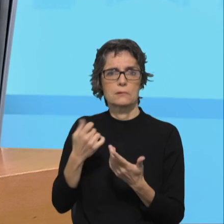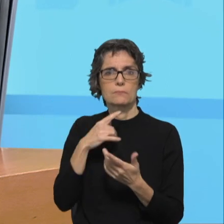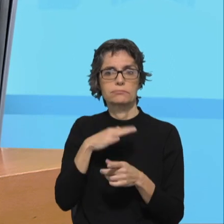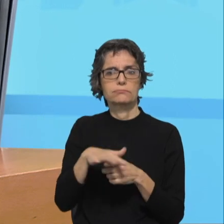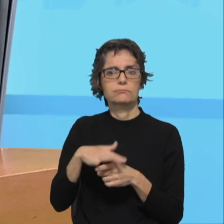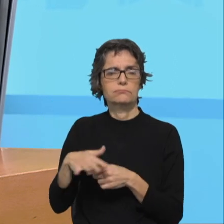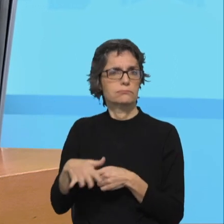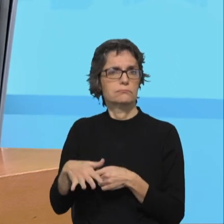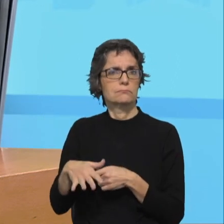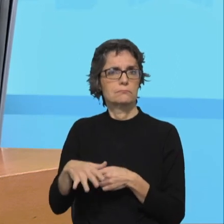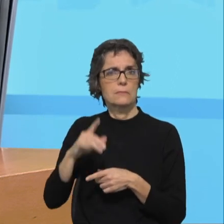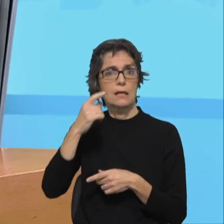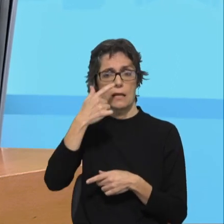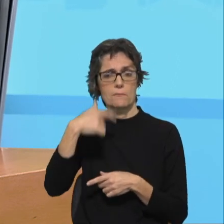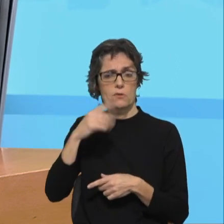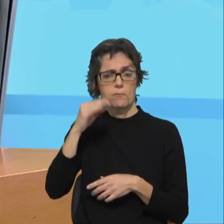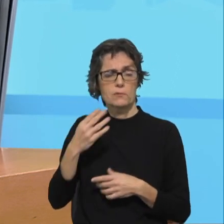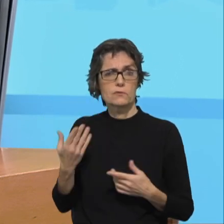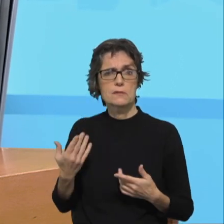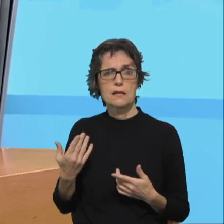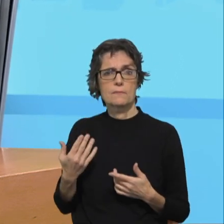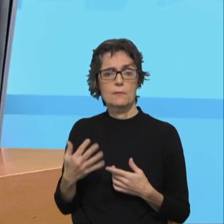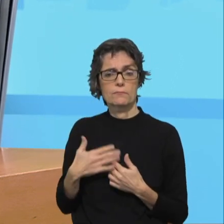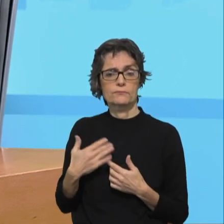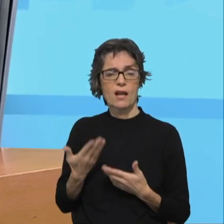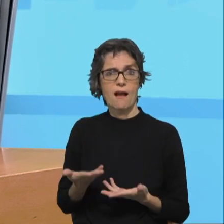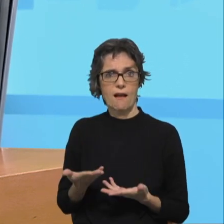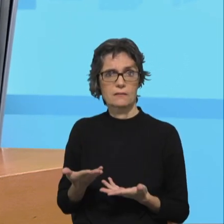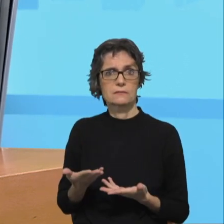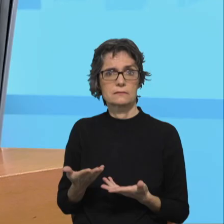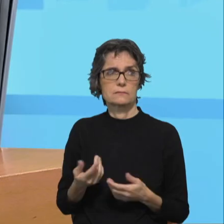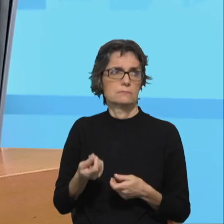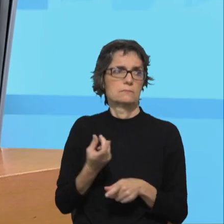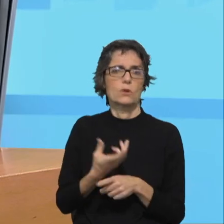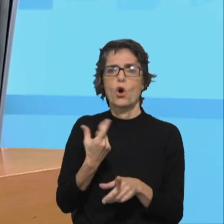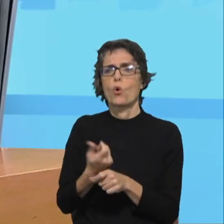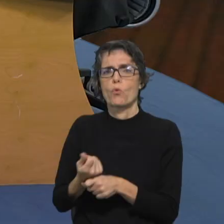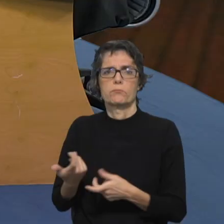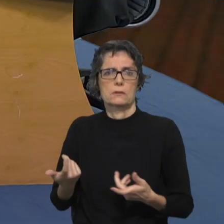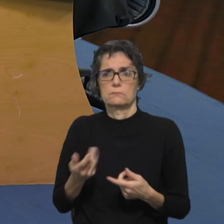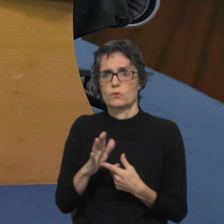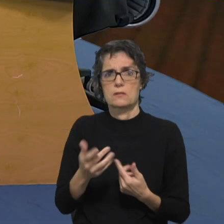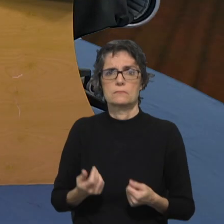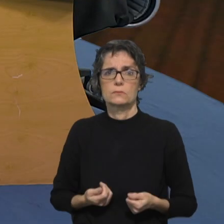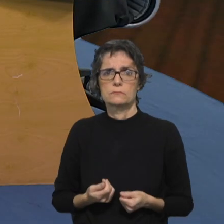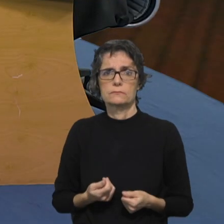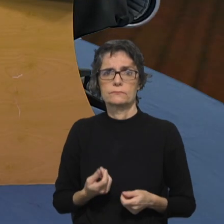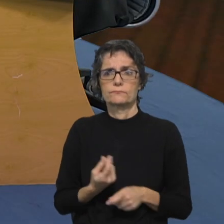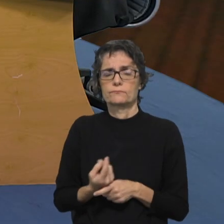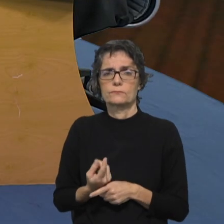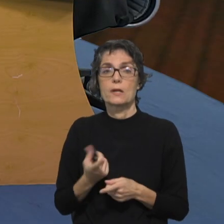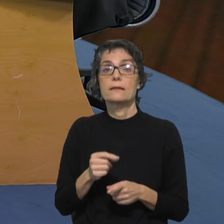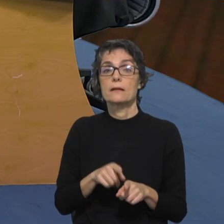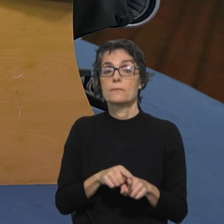sem a pessoa de se aperceber, as suas escolhas. As suas escolhas no plano comercial, da compra de produtos e até as suas escolhas no plano